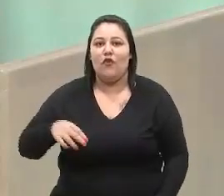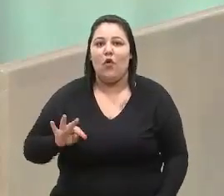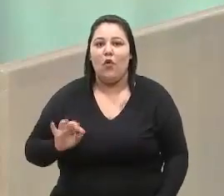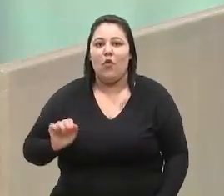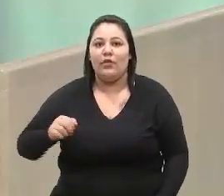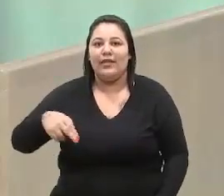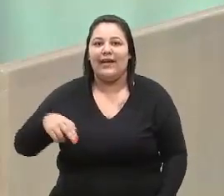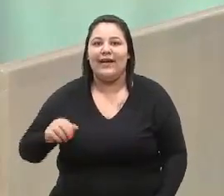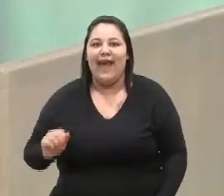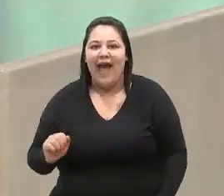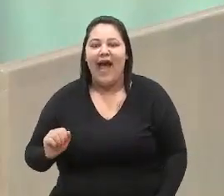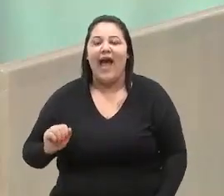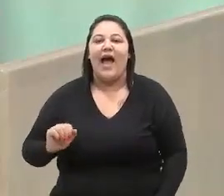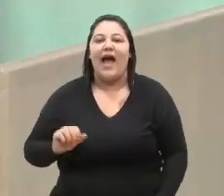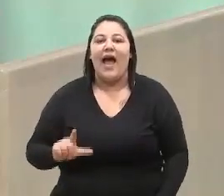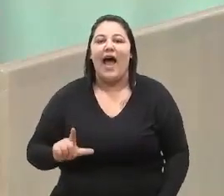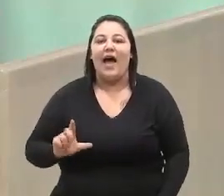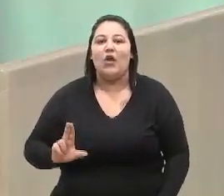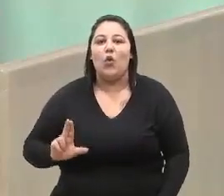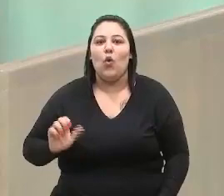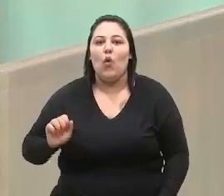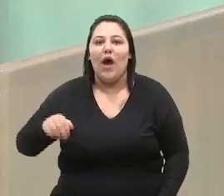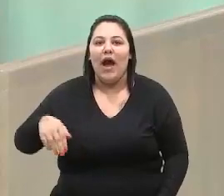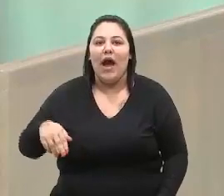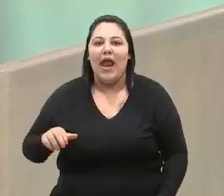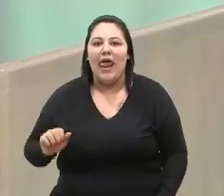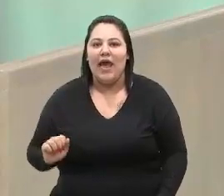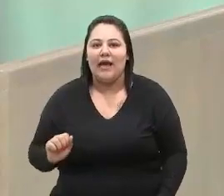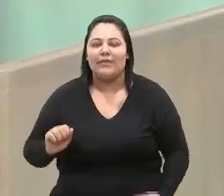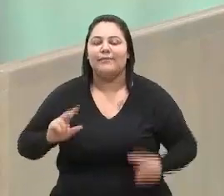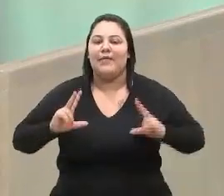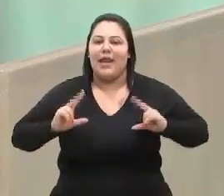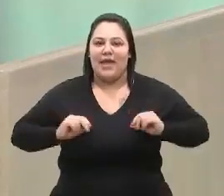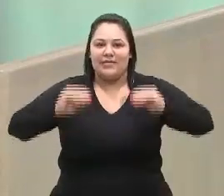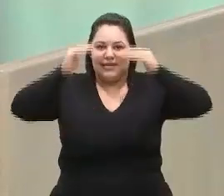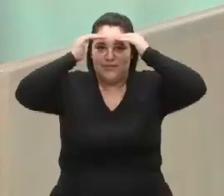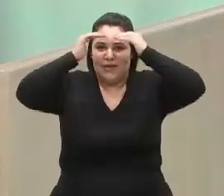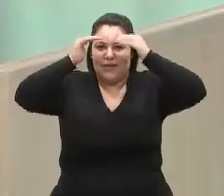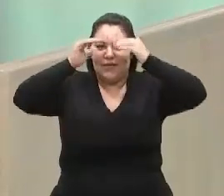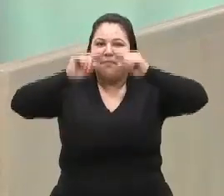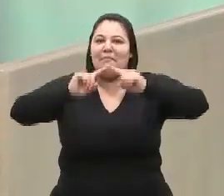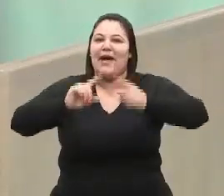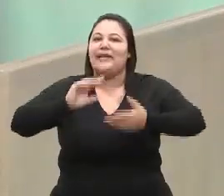todos os servidores que merecem nosso respeito, mas que falta muito.